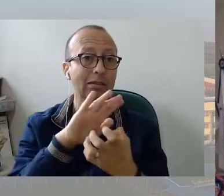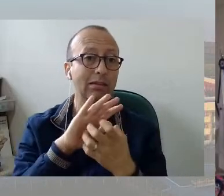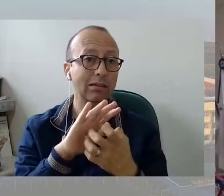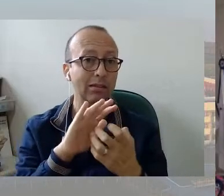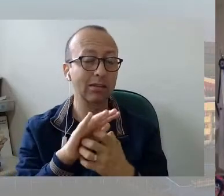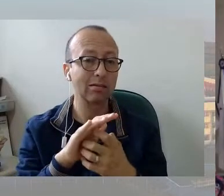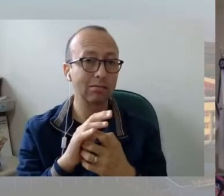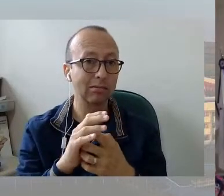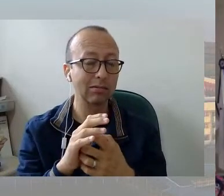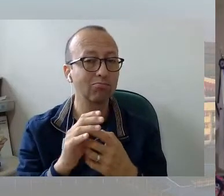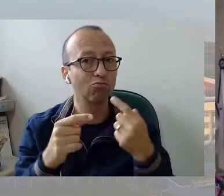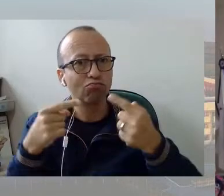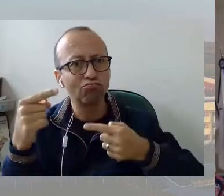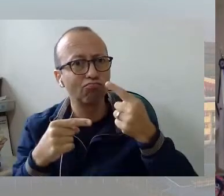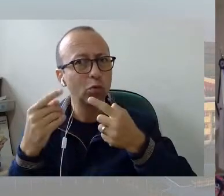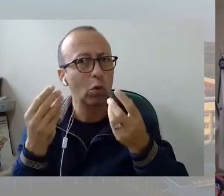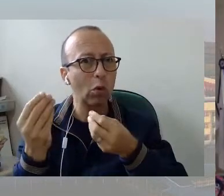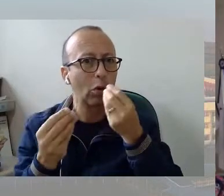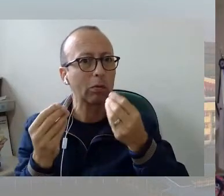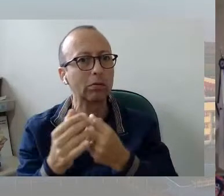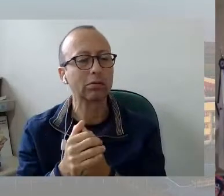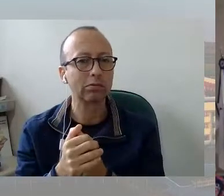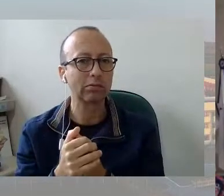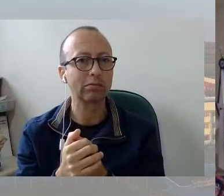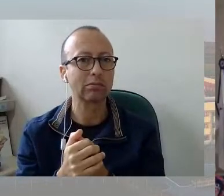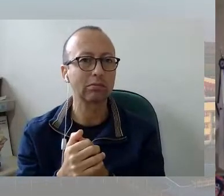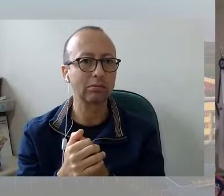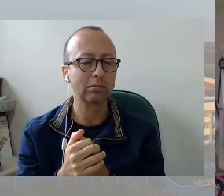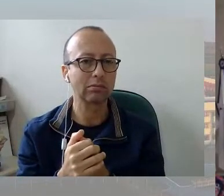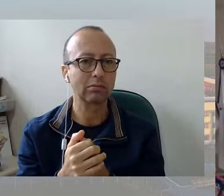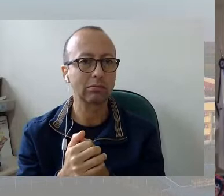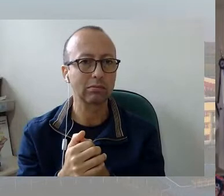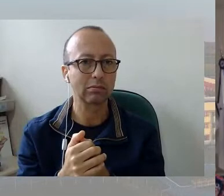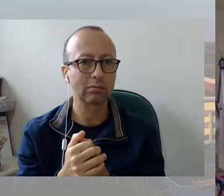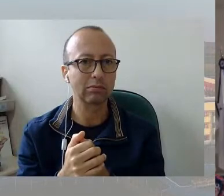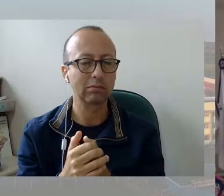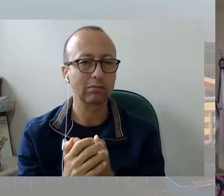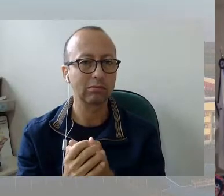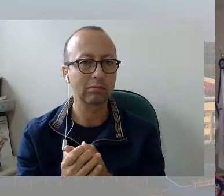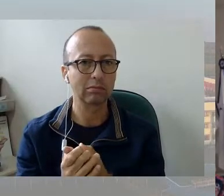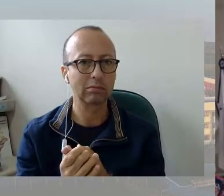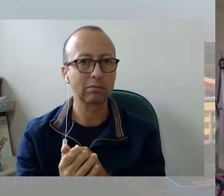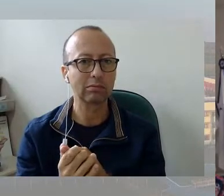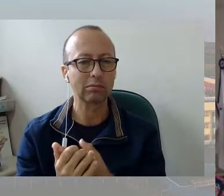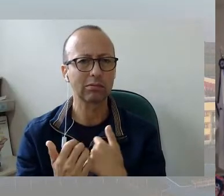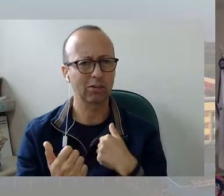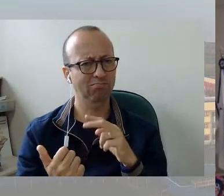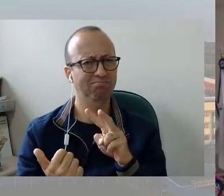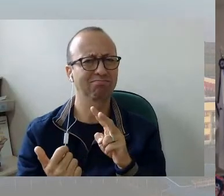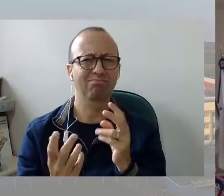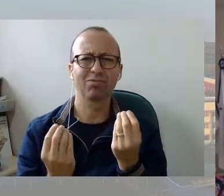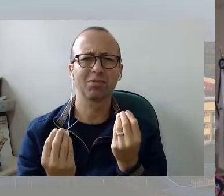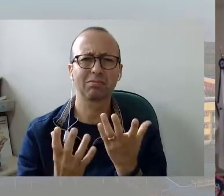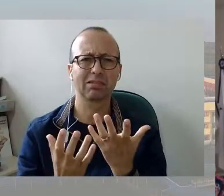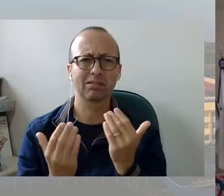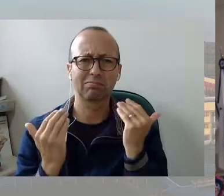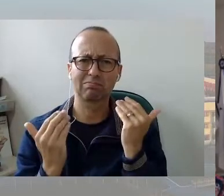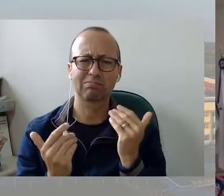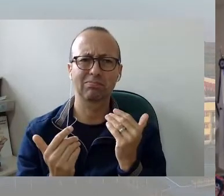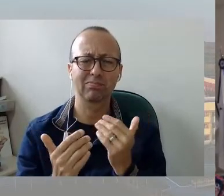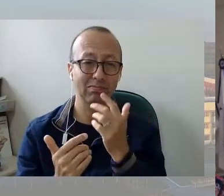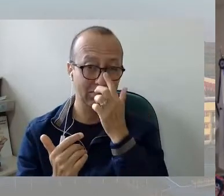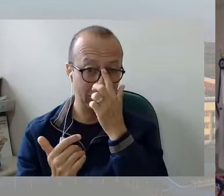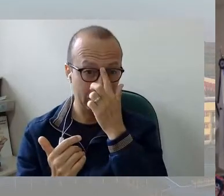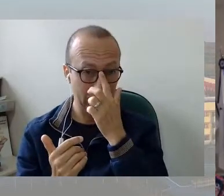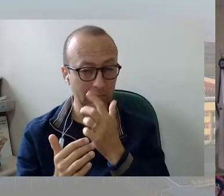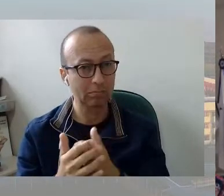internamente, porque eu acho que não pode ser uma deliberação de quem está aqui. Eu me sinto em dúvida, aliás, eu me sinto com muita